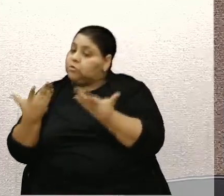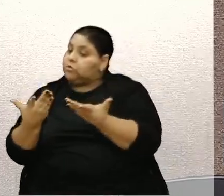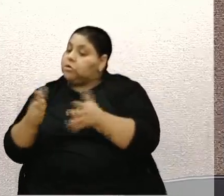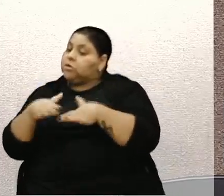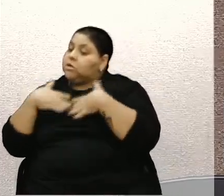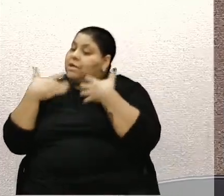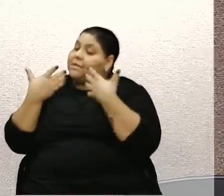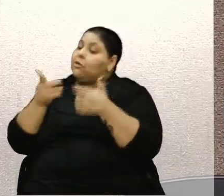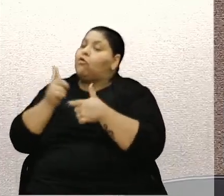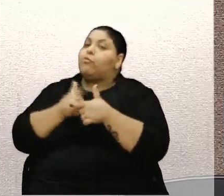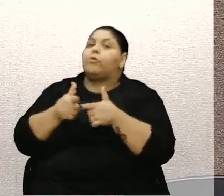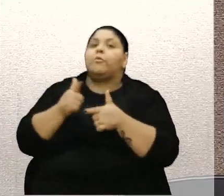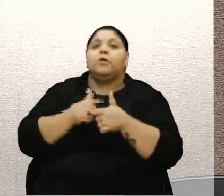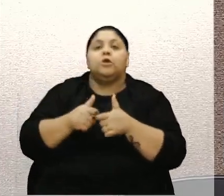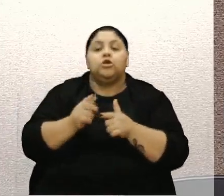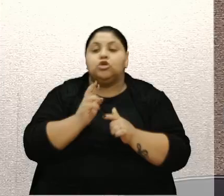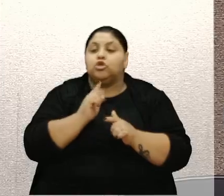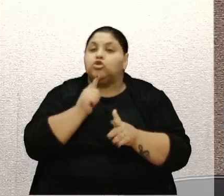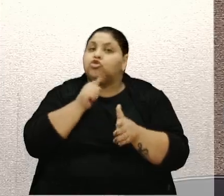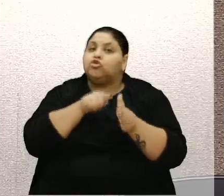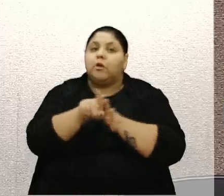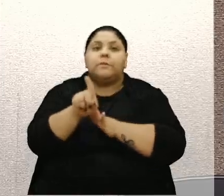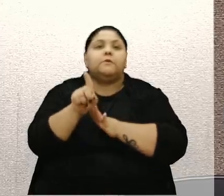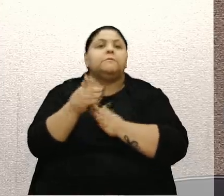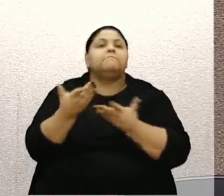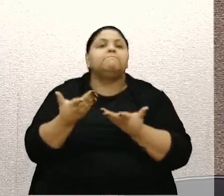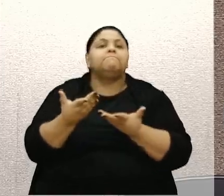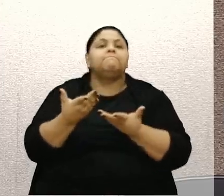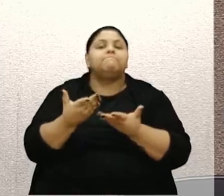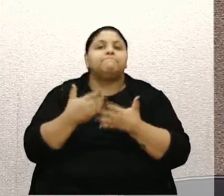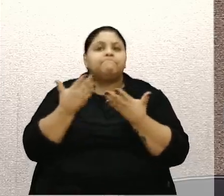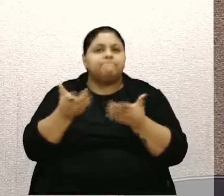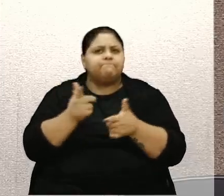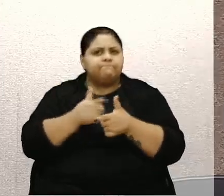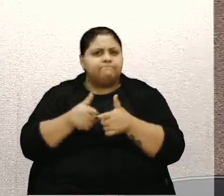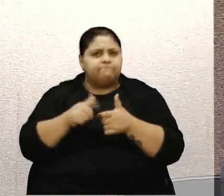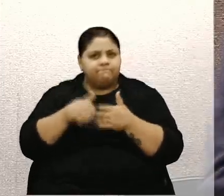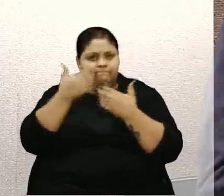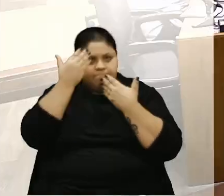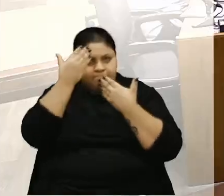está o gargalo? É só essa a pergunta aqui. Onde é que está o gargalo? Muito obrigado.